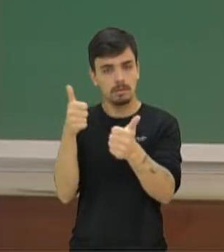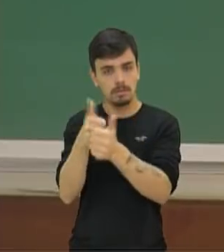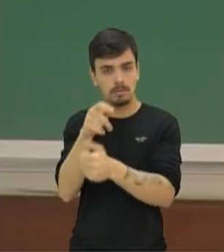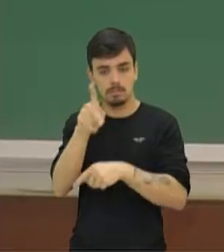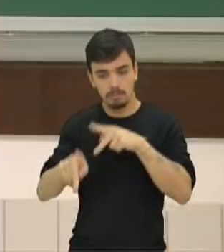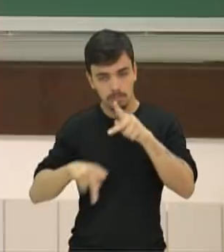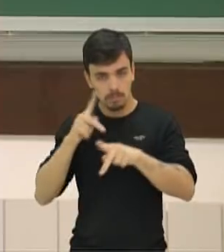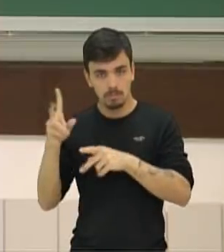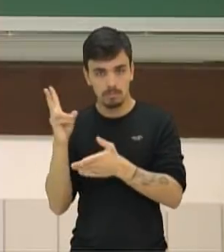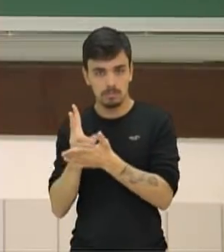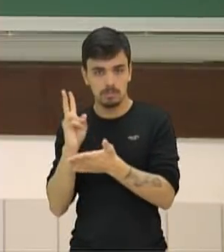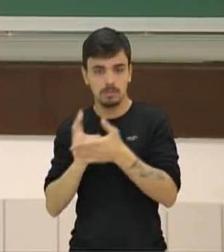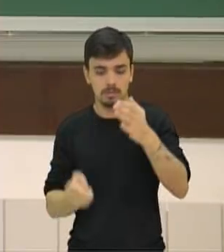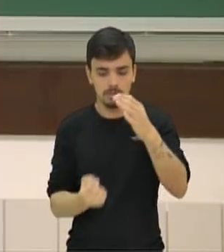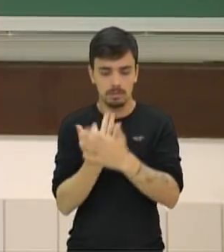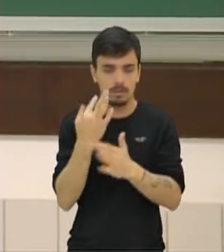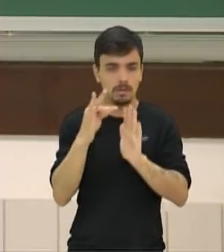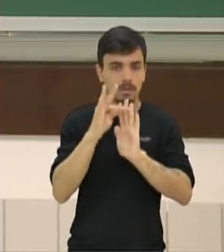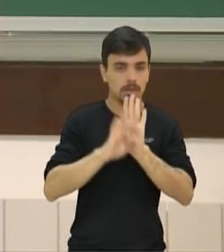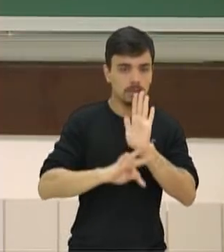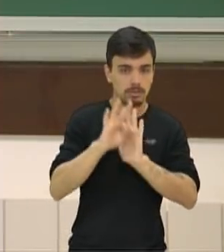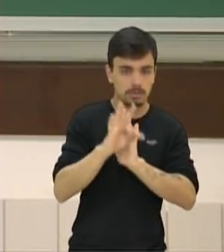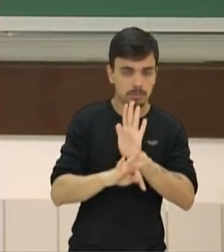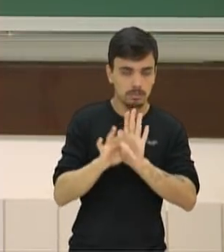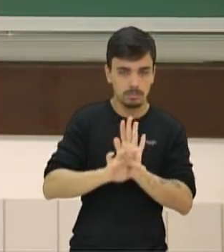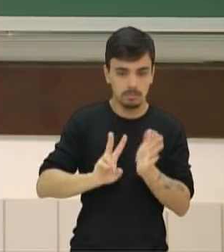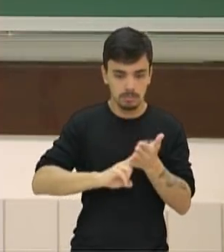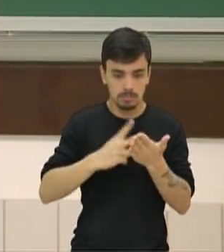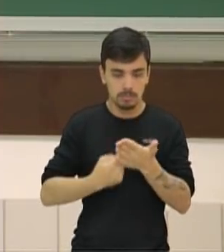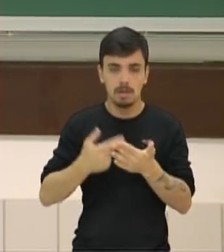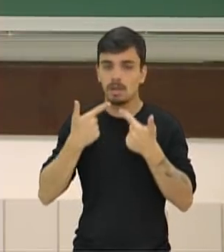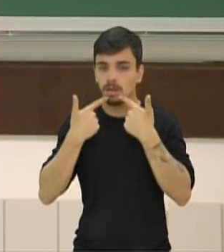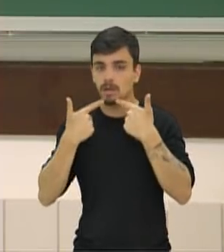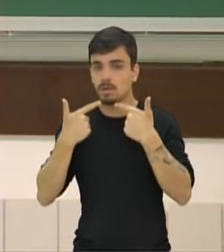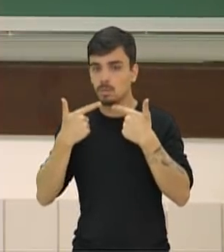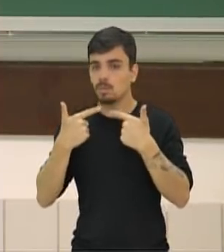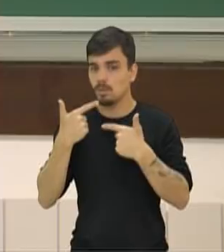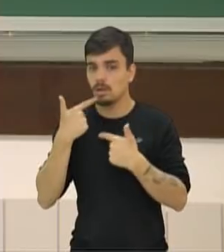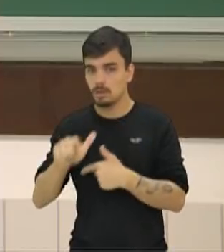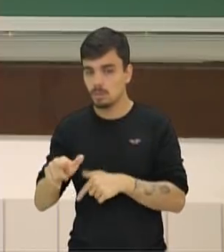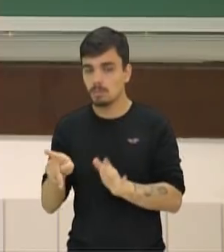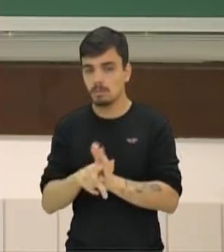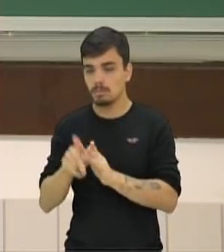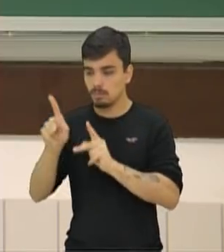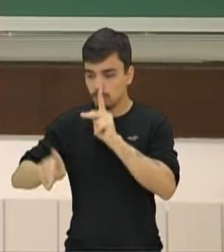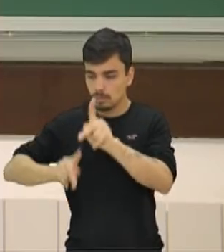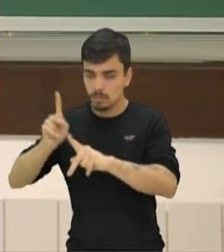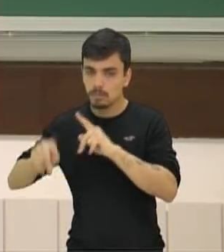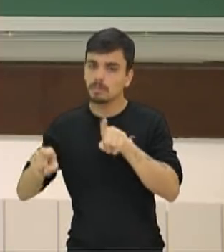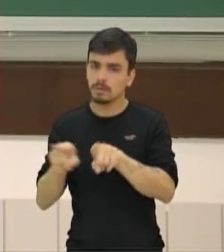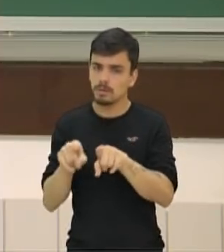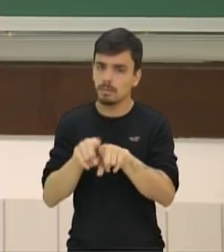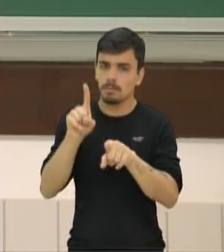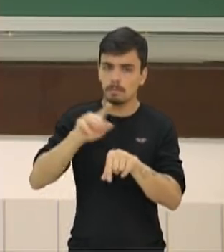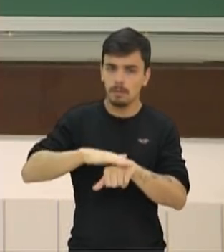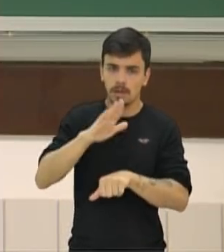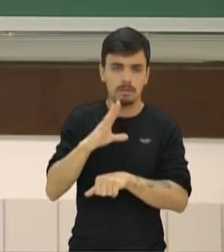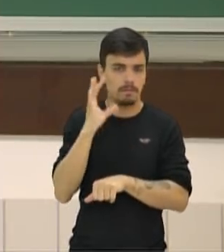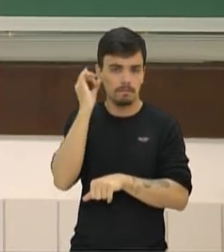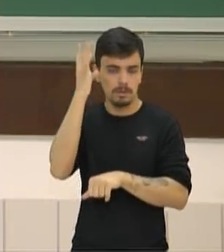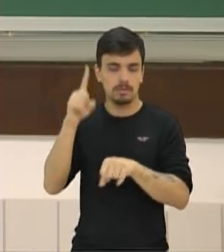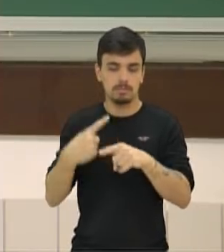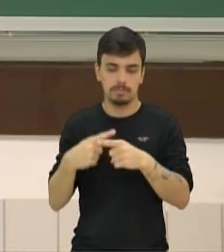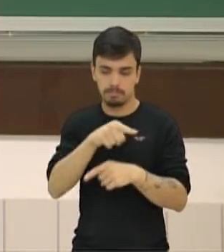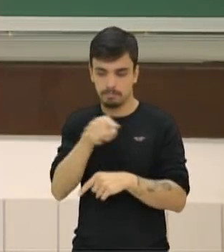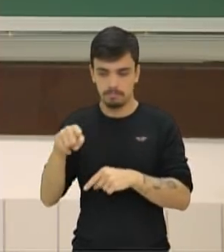indígenas, eles criaram textos, né, transcritos para as línguas dos povos indígenas, porque aí fica mais fácil, porque eles não